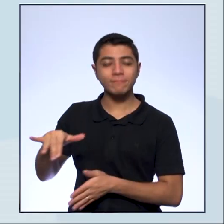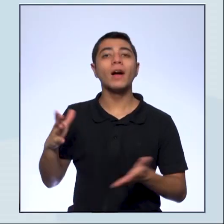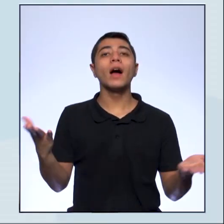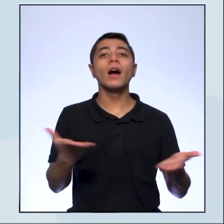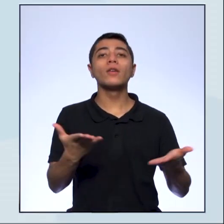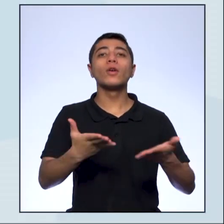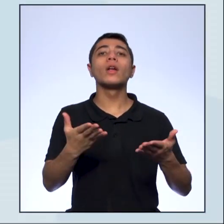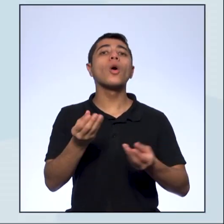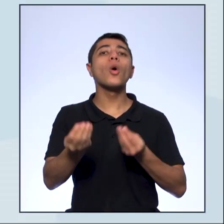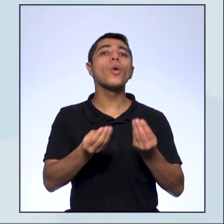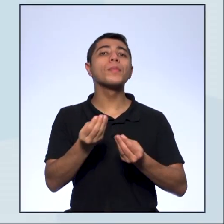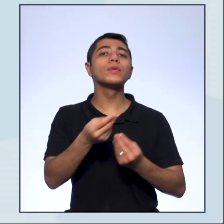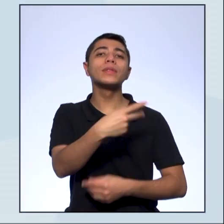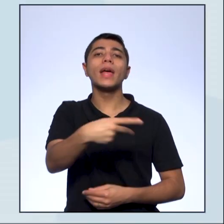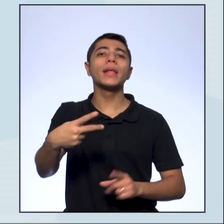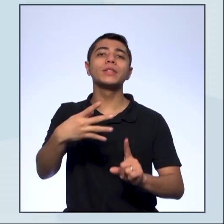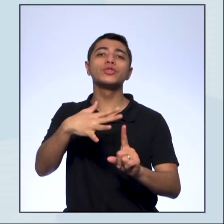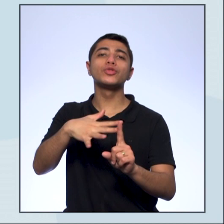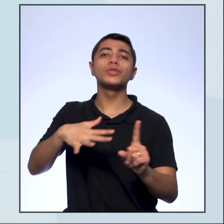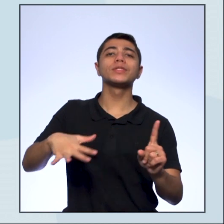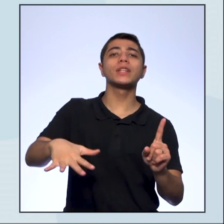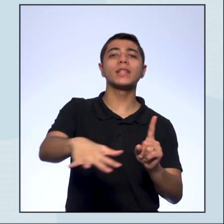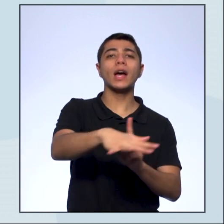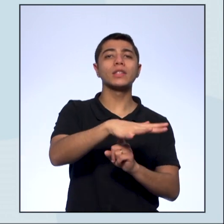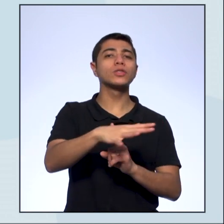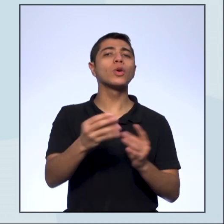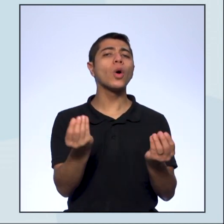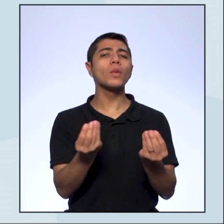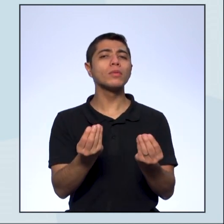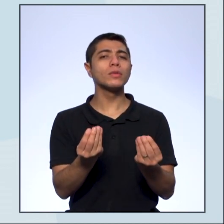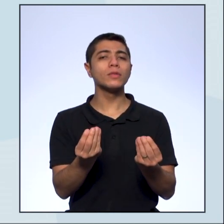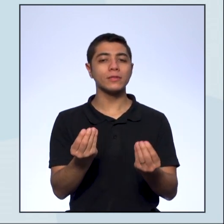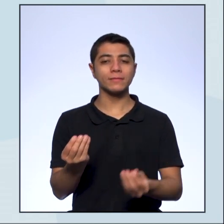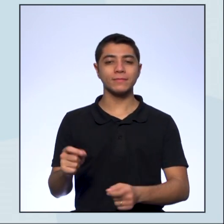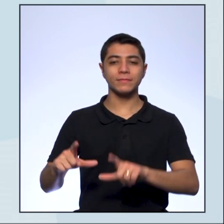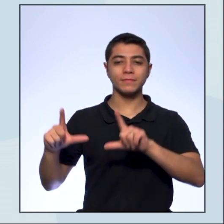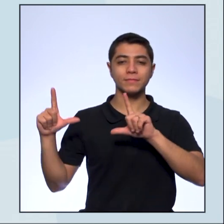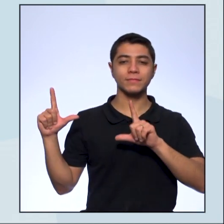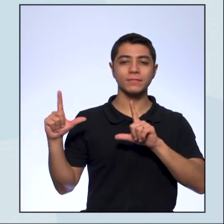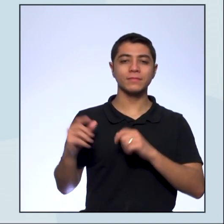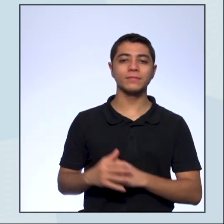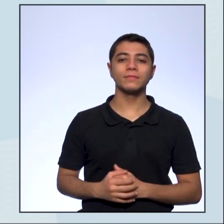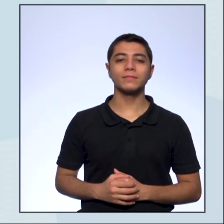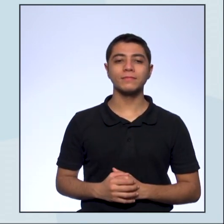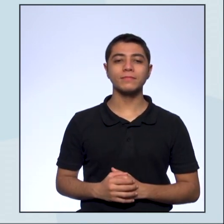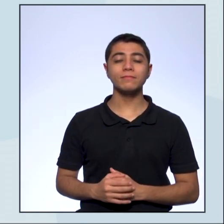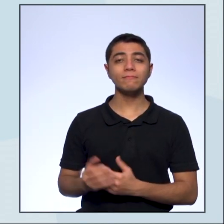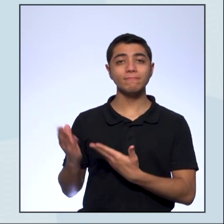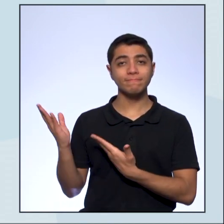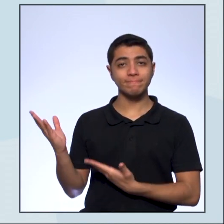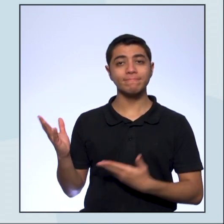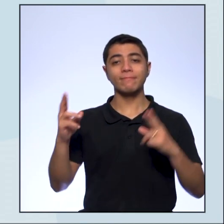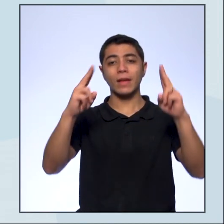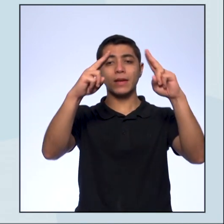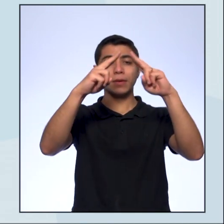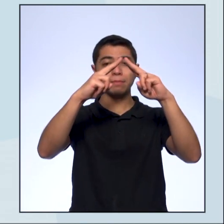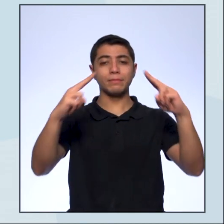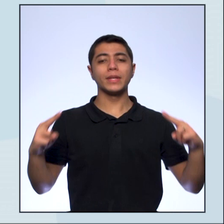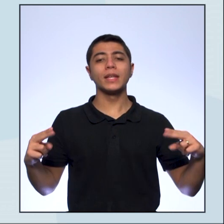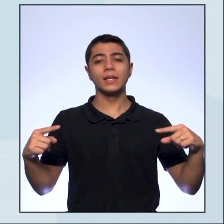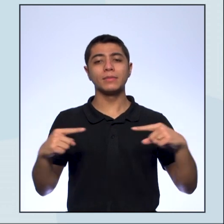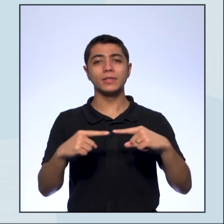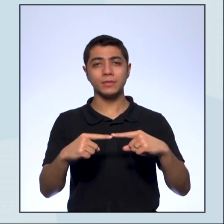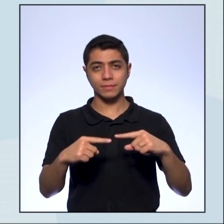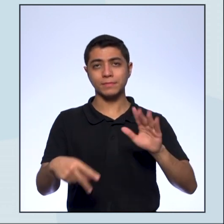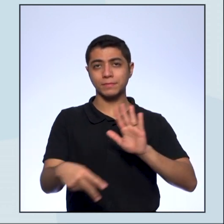vocês. Então, a sociedade egípcia, né? Essa é a pirâmide social aí, a gente já sabe, né? Quanto mais alto,